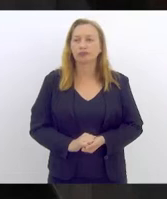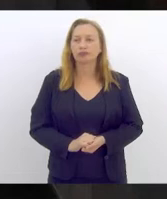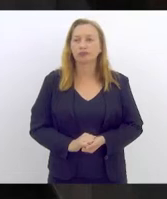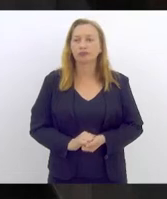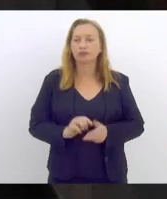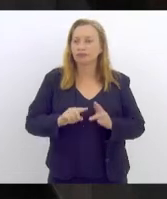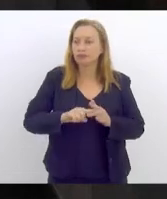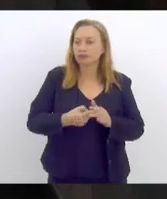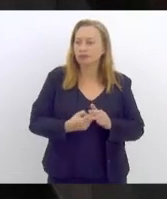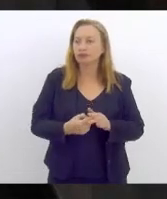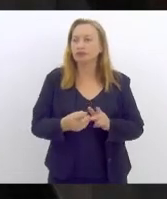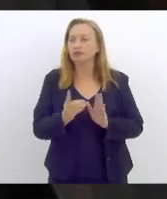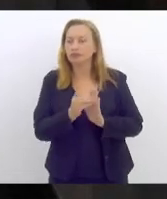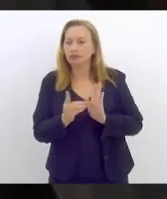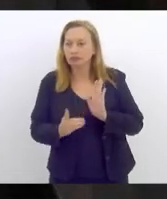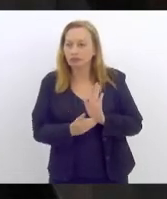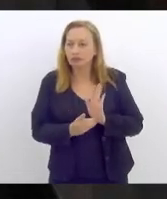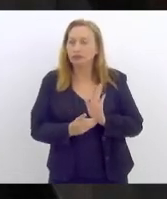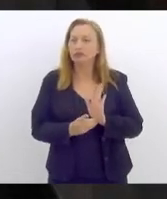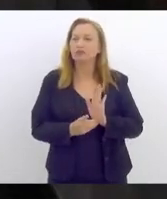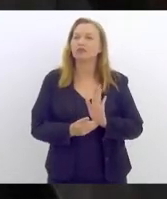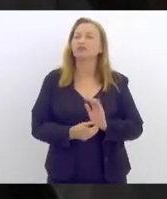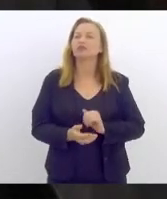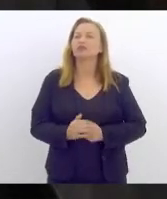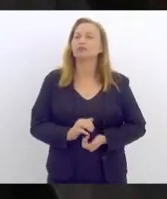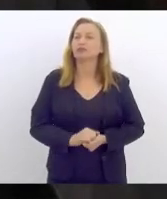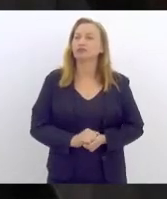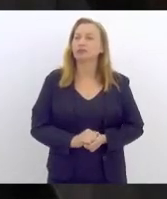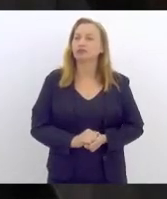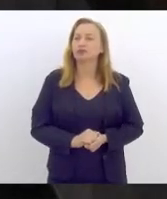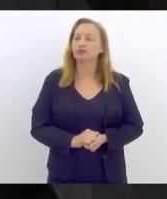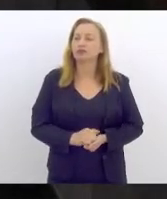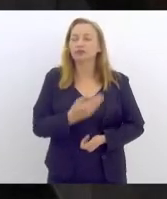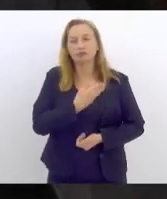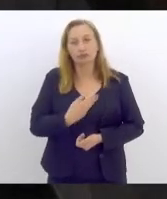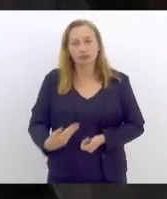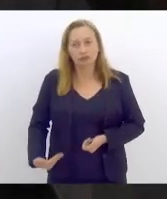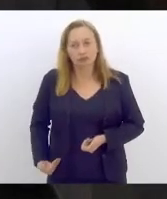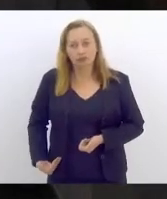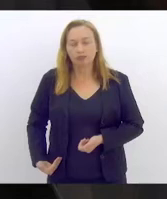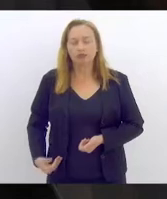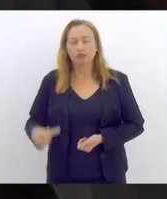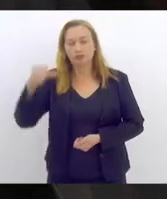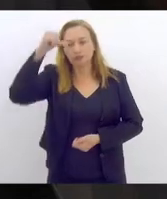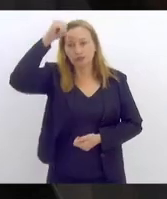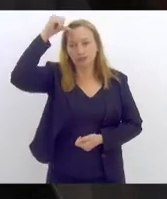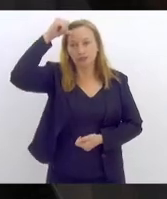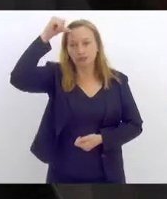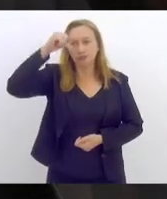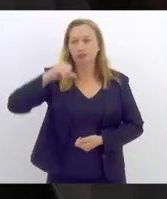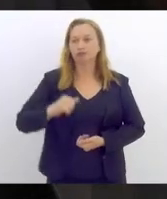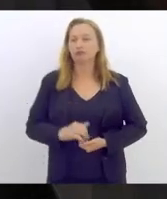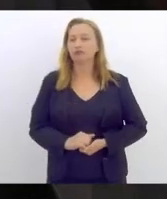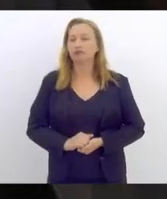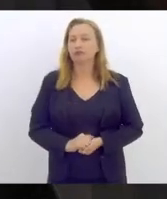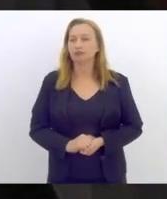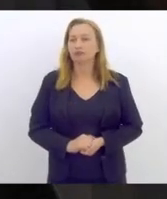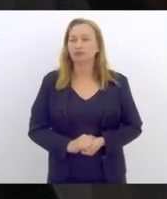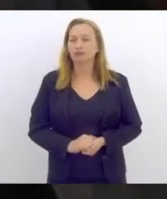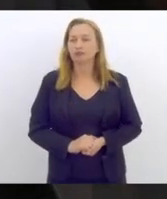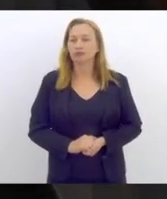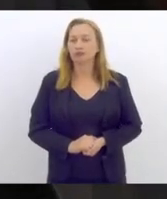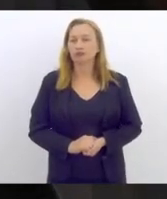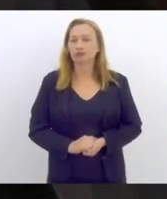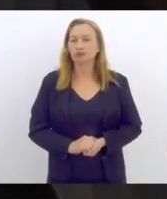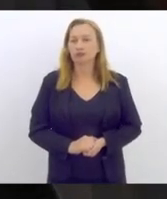regulamentada para um decreto Incondicional do governador Cláudio Castro que a